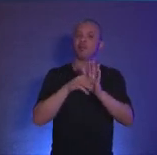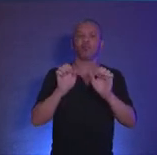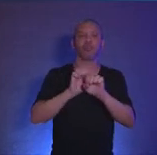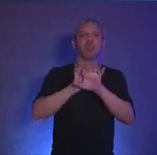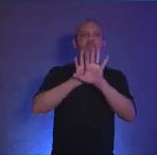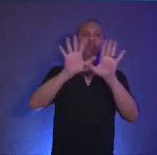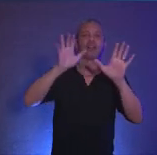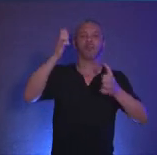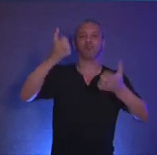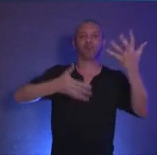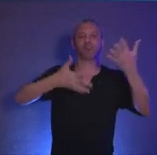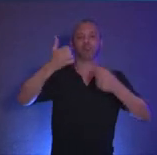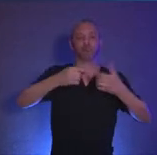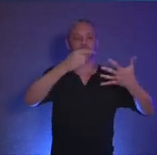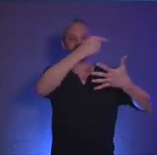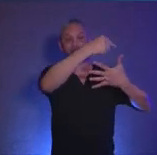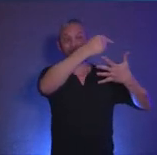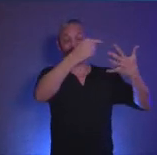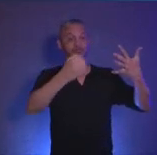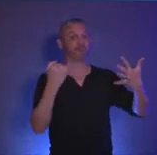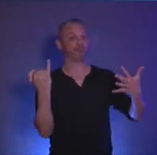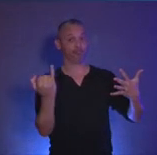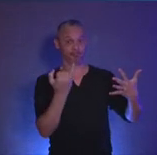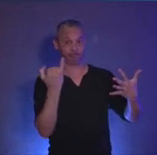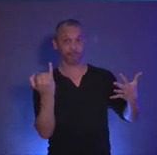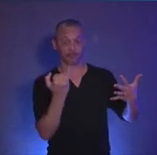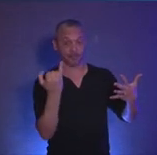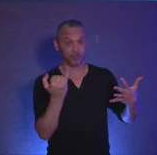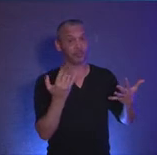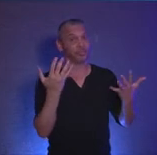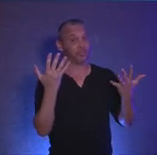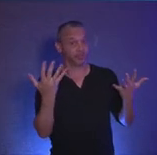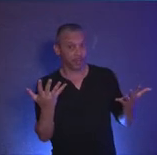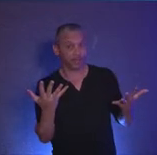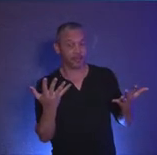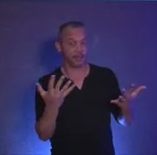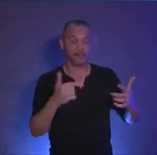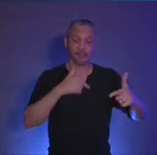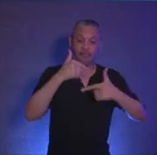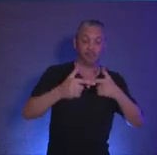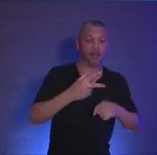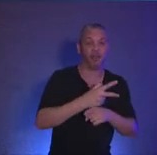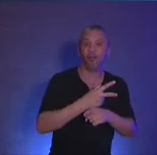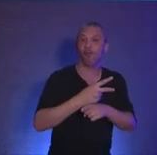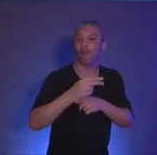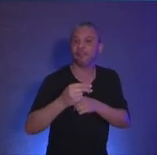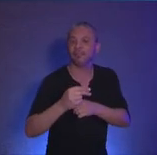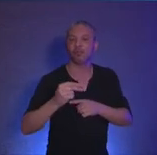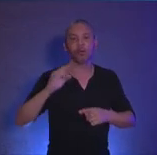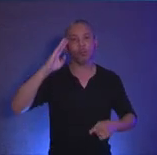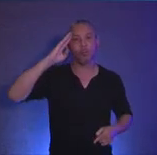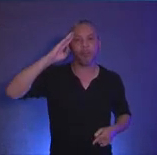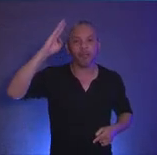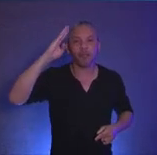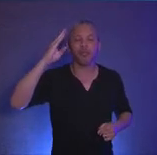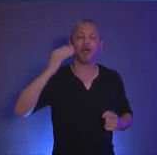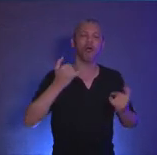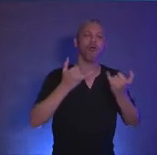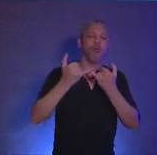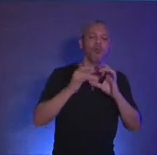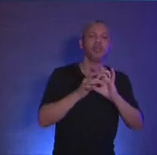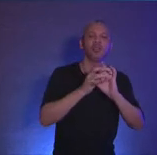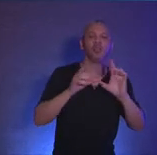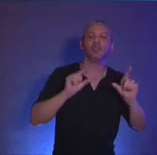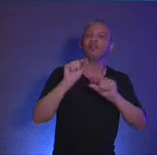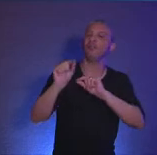e reproduzível também são pontos que chamaram a atenção. Bom, portanto, o trabalho vencedor da categoria Dados Abertos do Prêmio